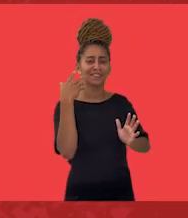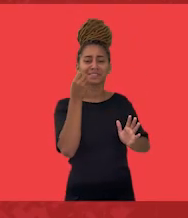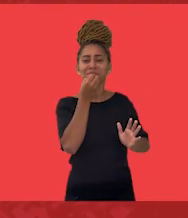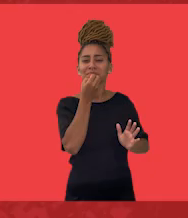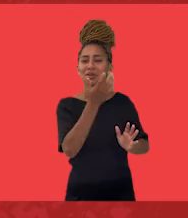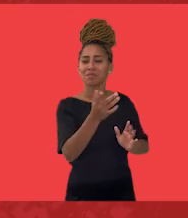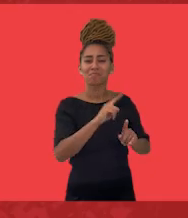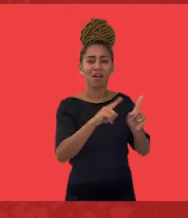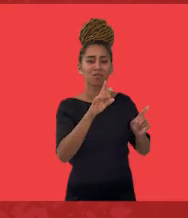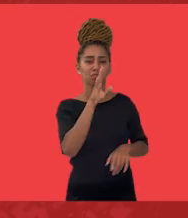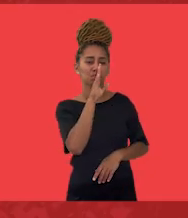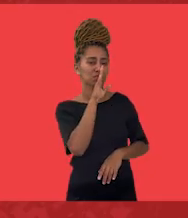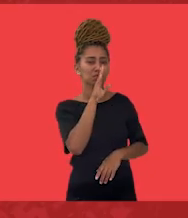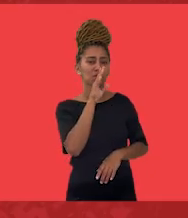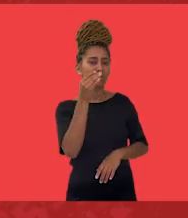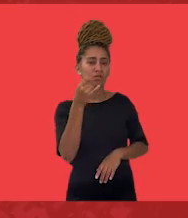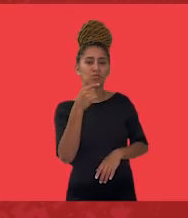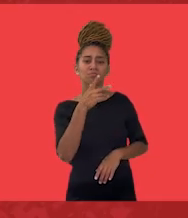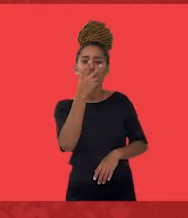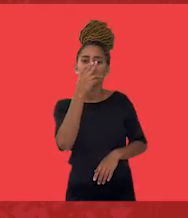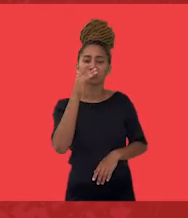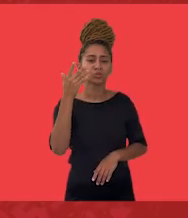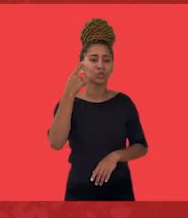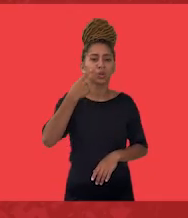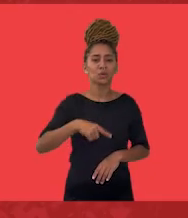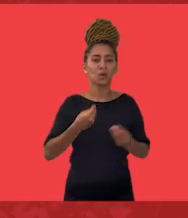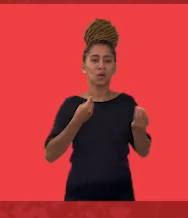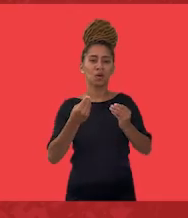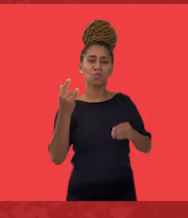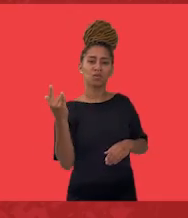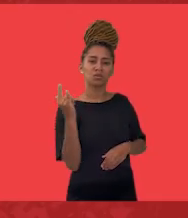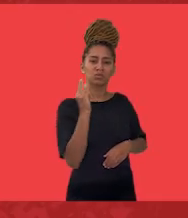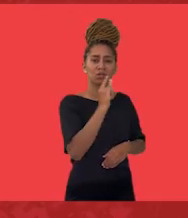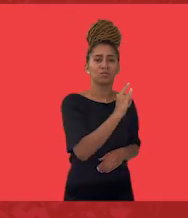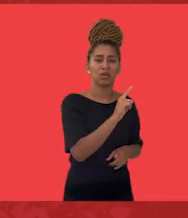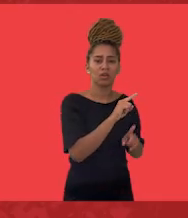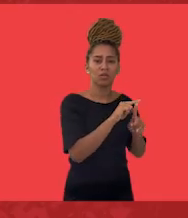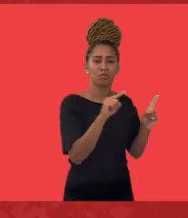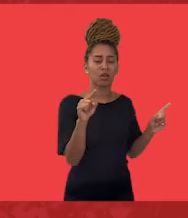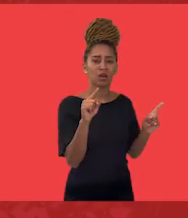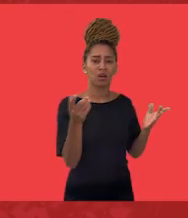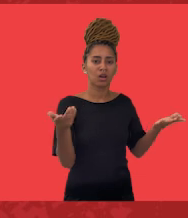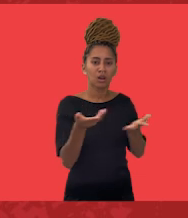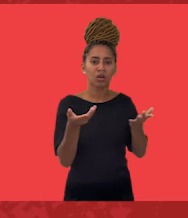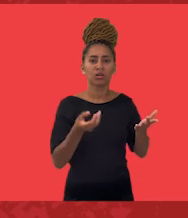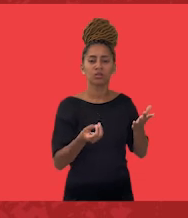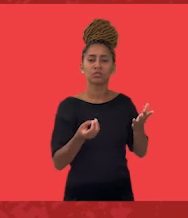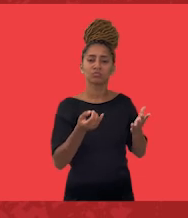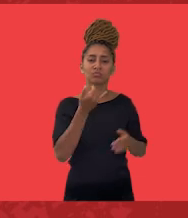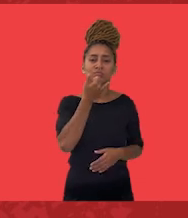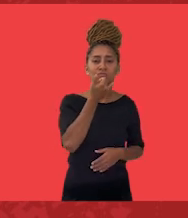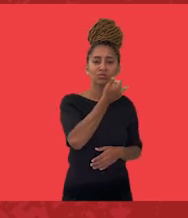tem razão, eu sou a pessoa mais terrivelmente nefasta que já pisou a terra. A reencarnação de